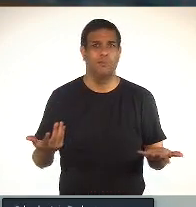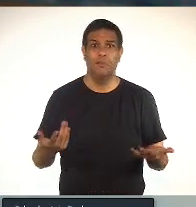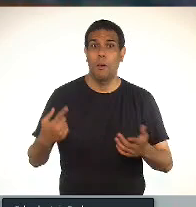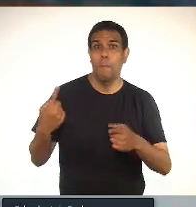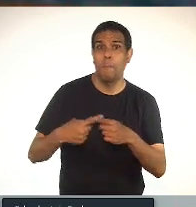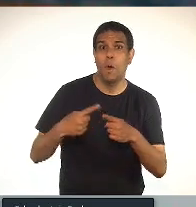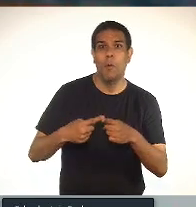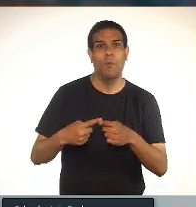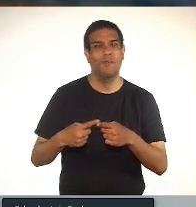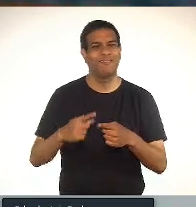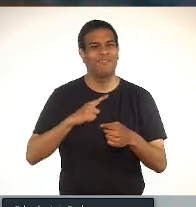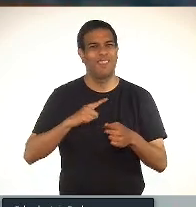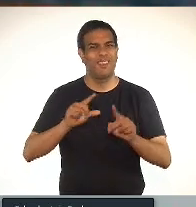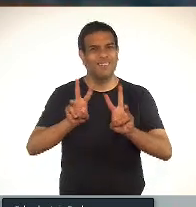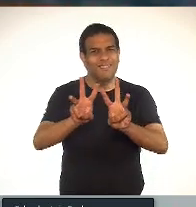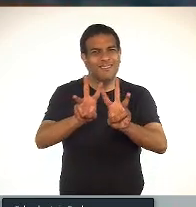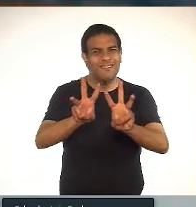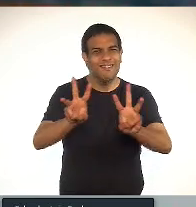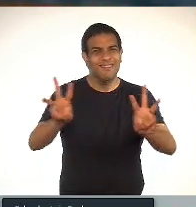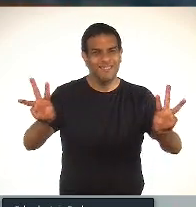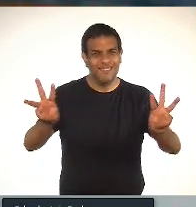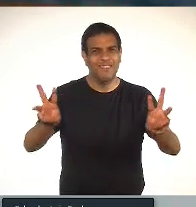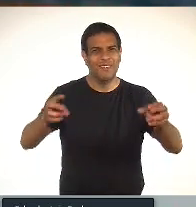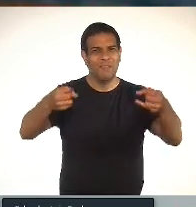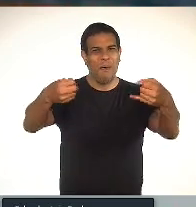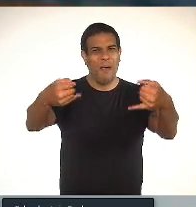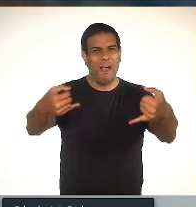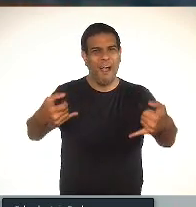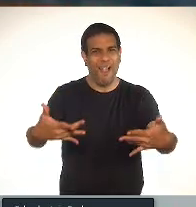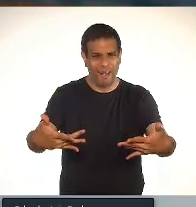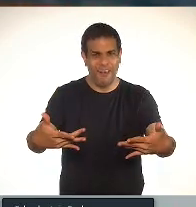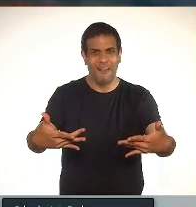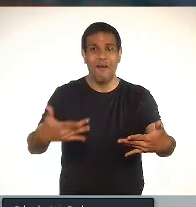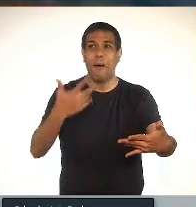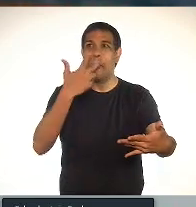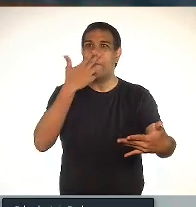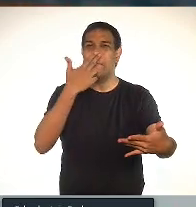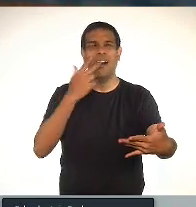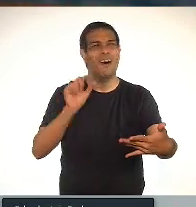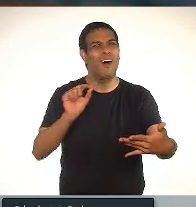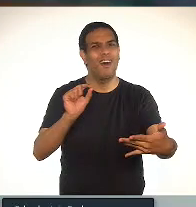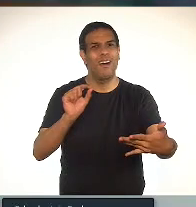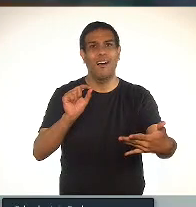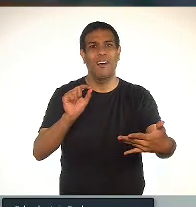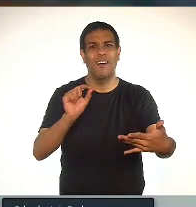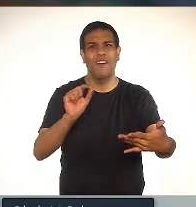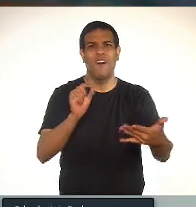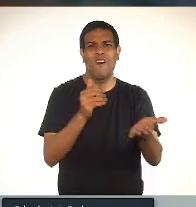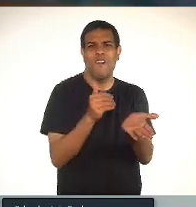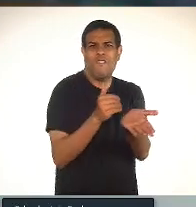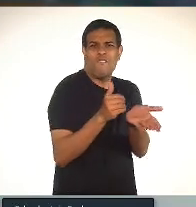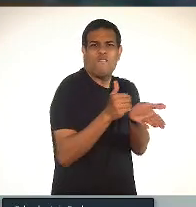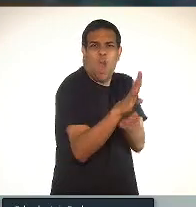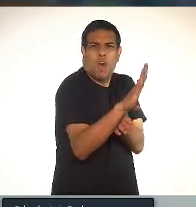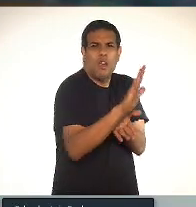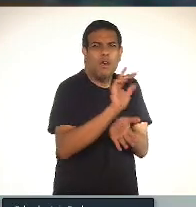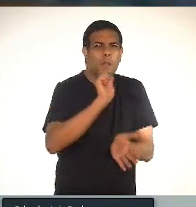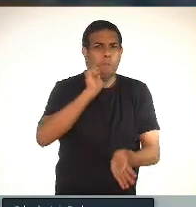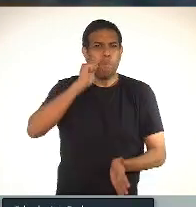porque até um site ontem que eu vi, deputada Mônica, chamada Fora Paes,